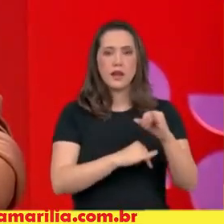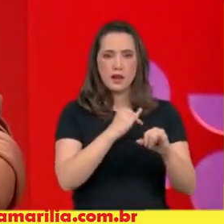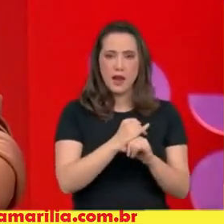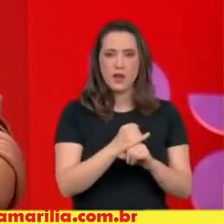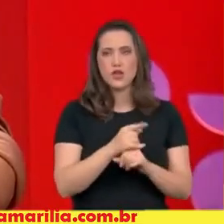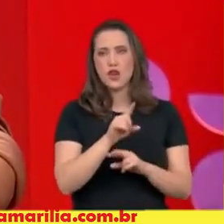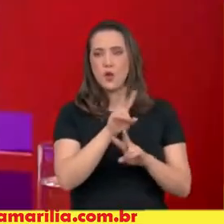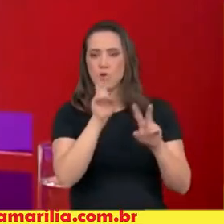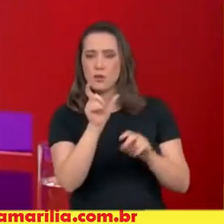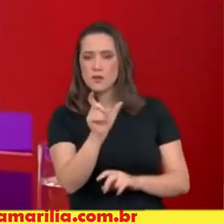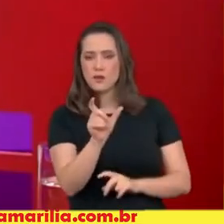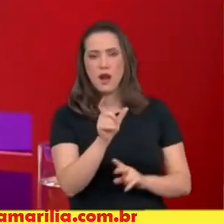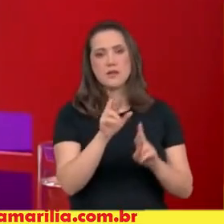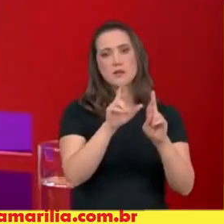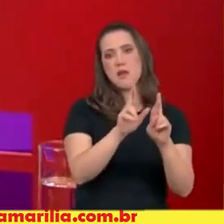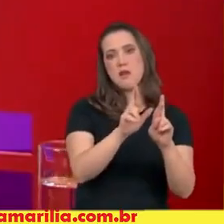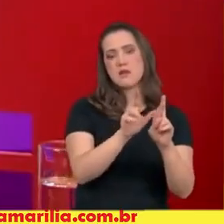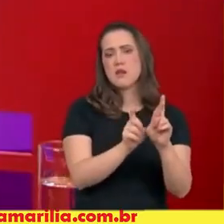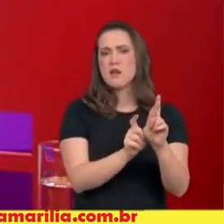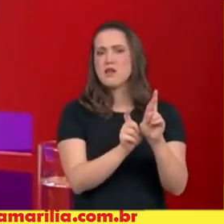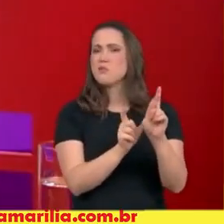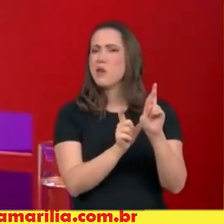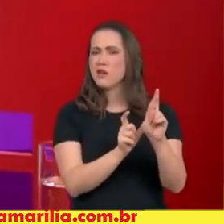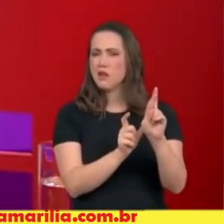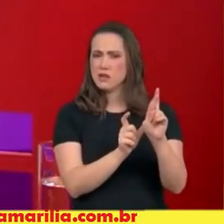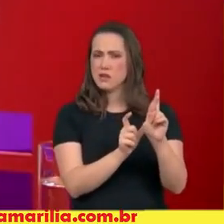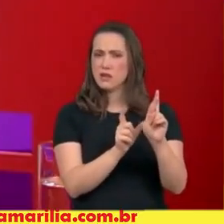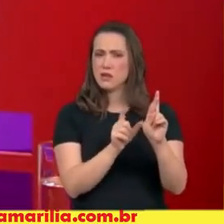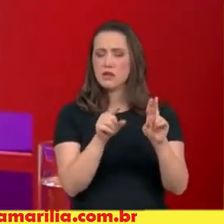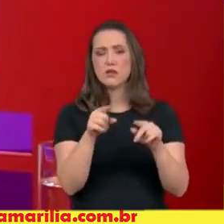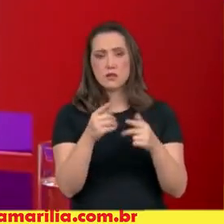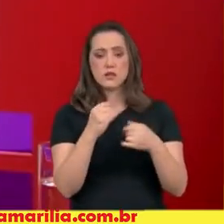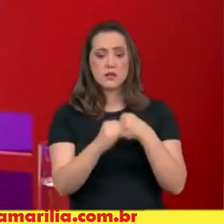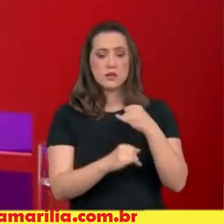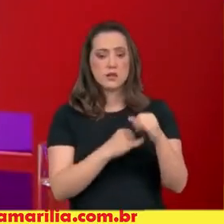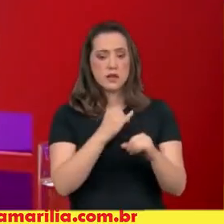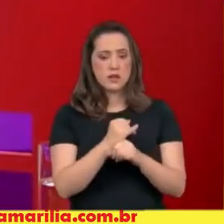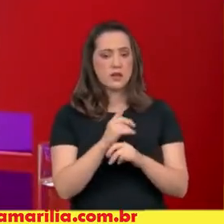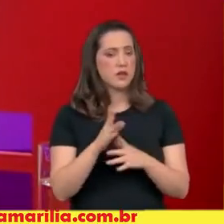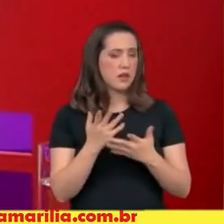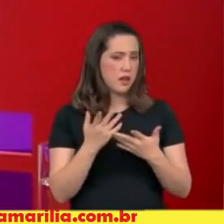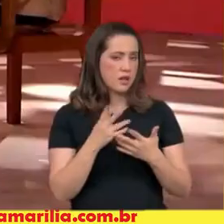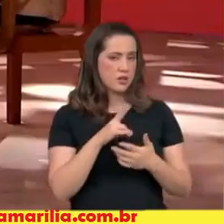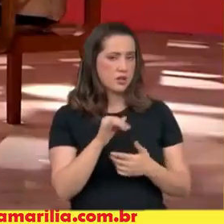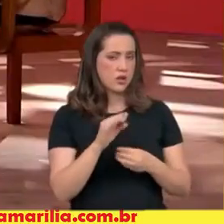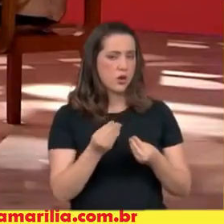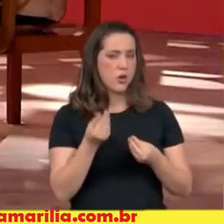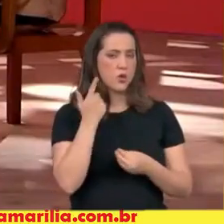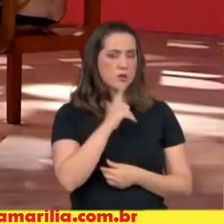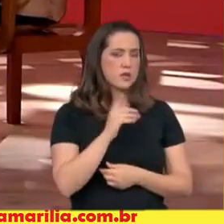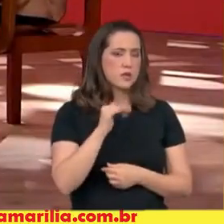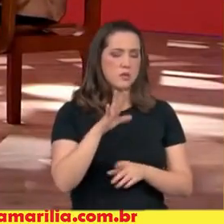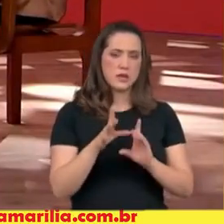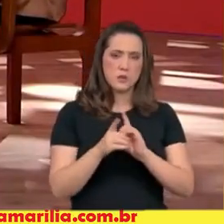em 2011, 2012 e 2013 que a internet ia necessariamente levar o mundo a mais democracia,